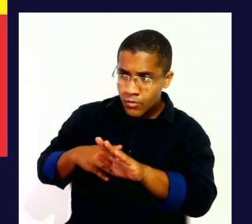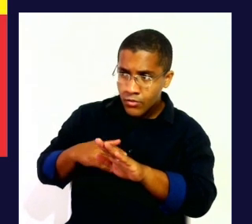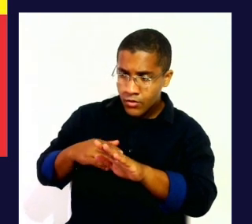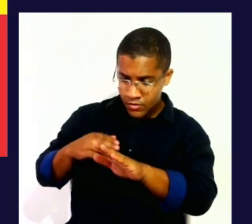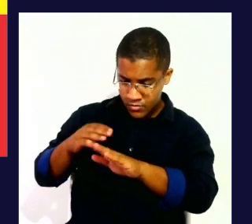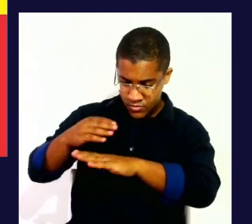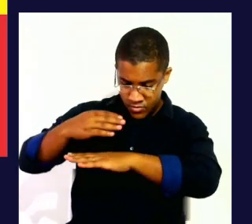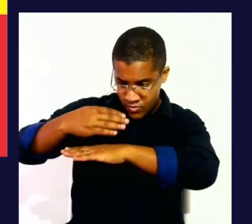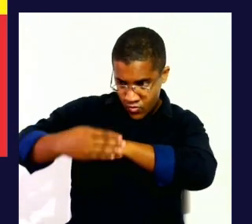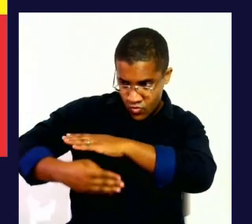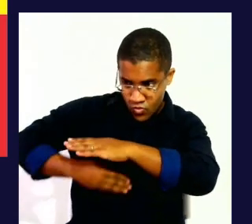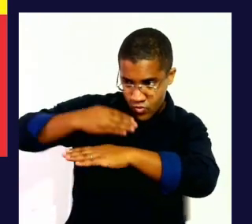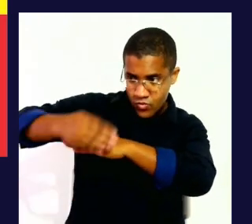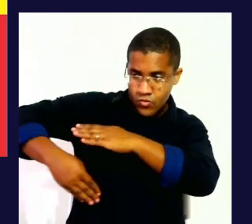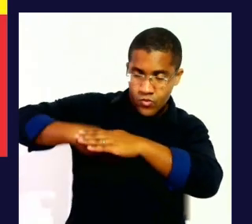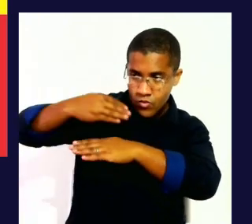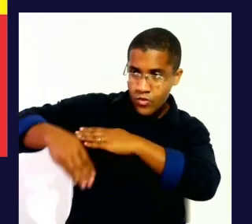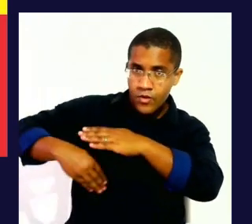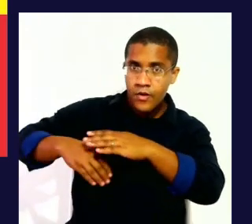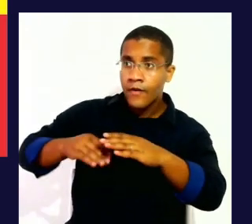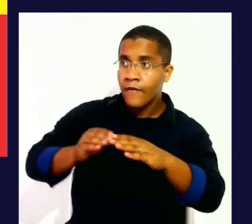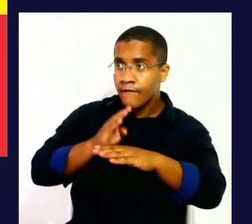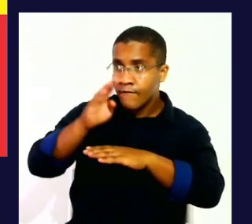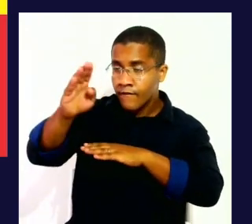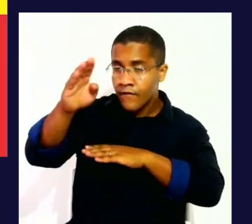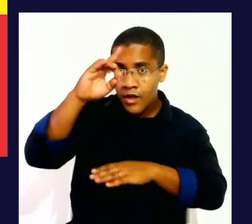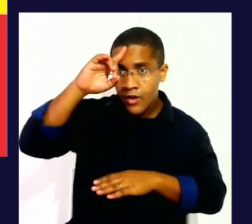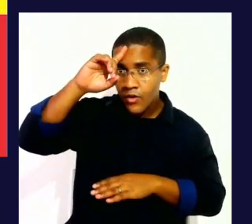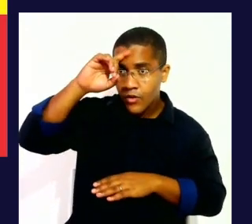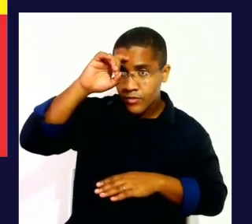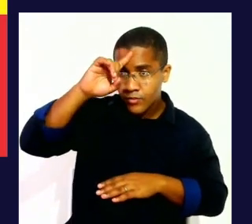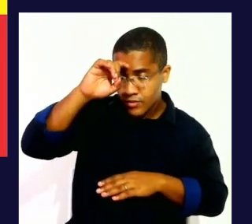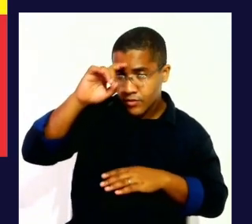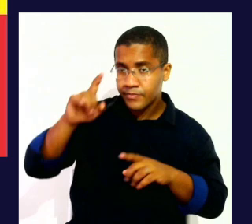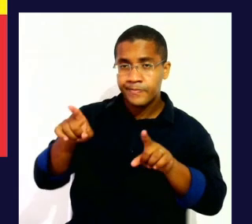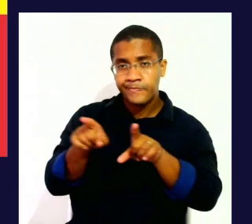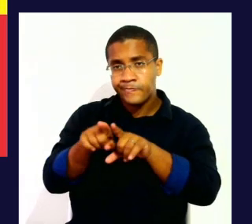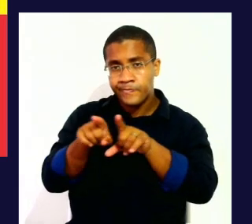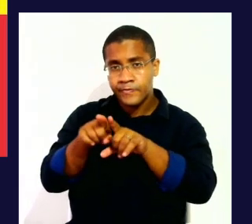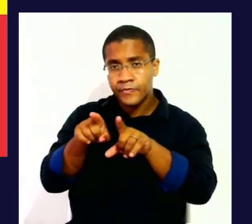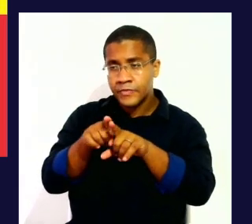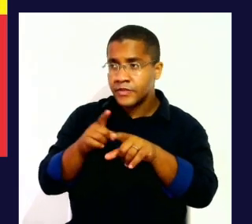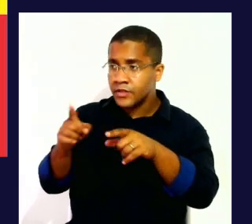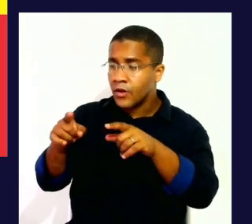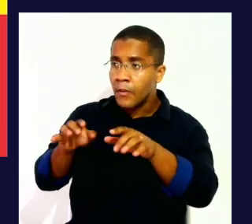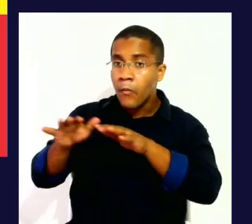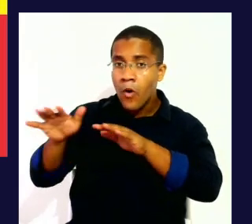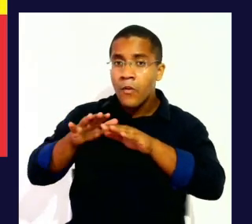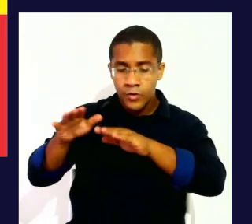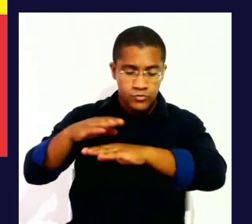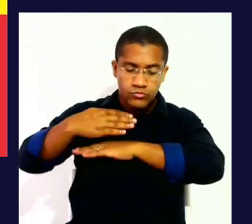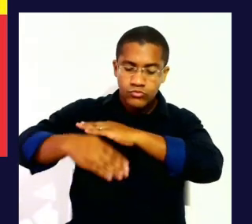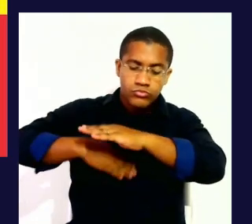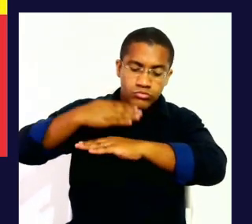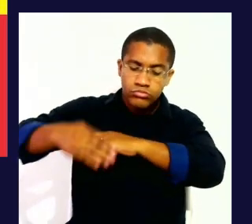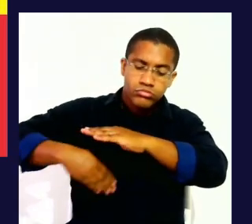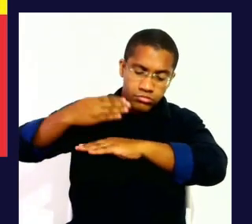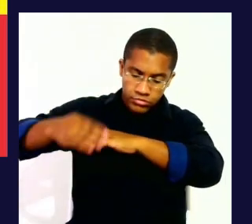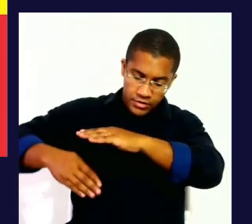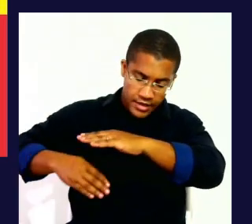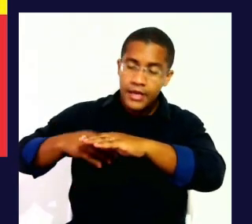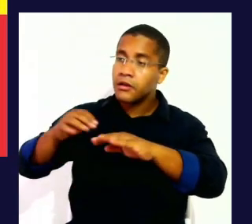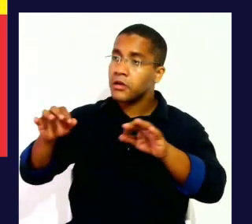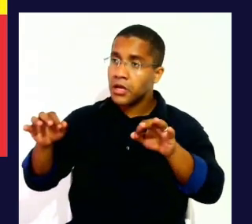imobilização do membro para que haja a remoção para o hospital. A gente vê a questão da redução